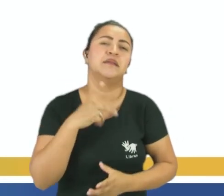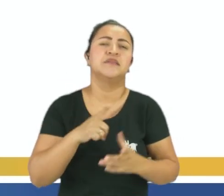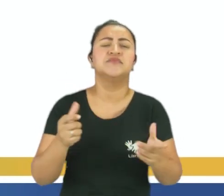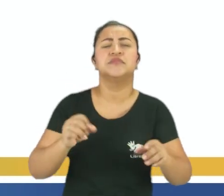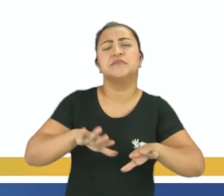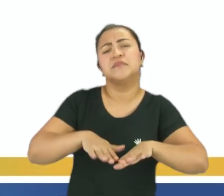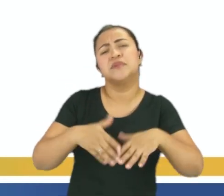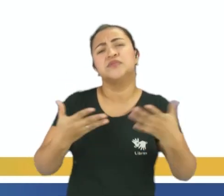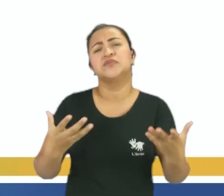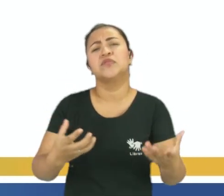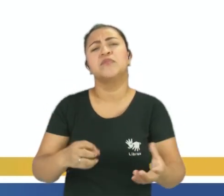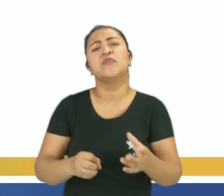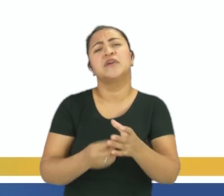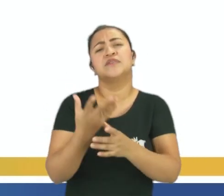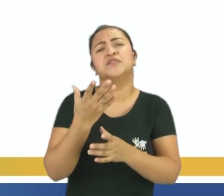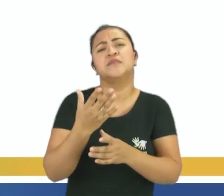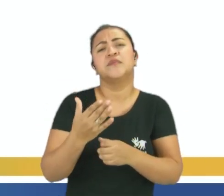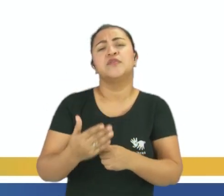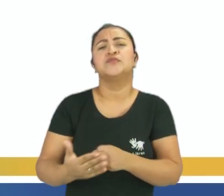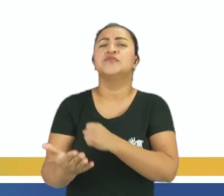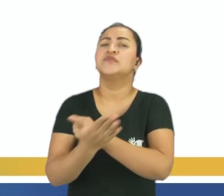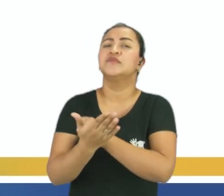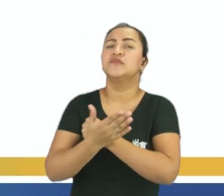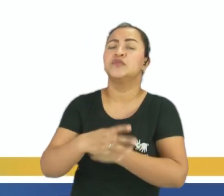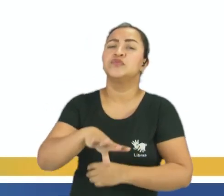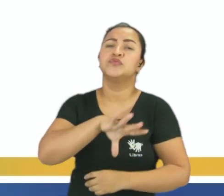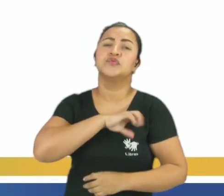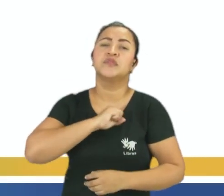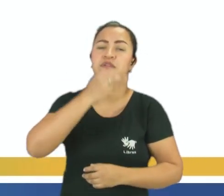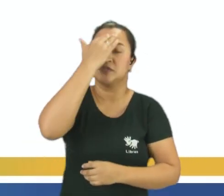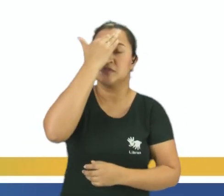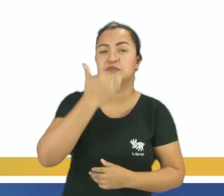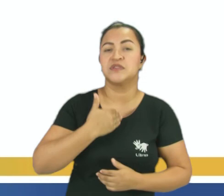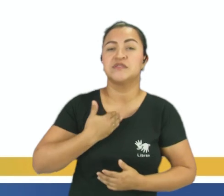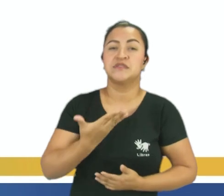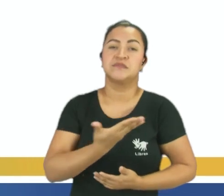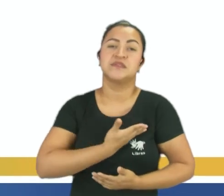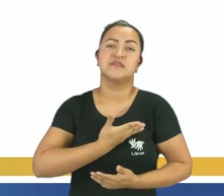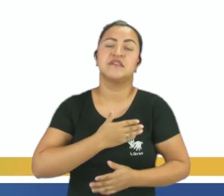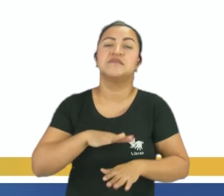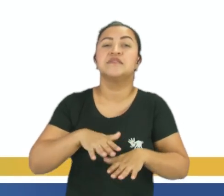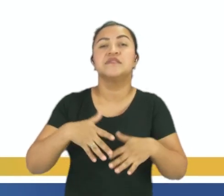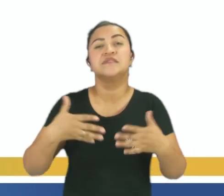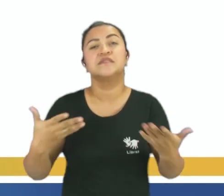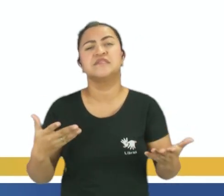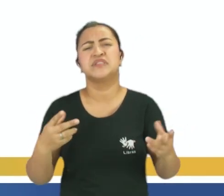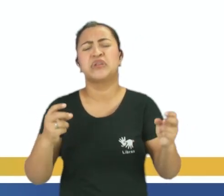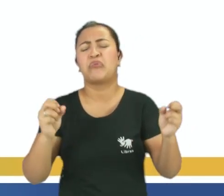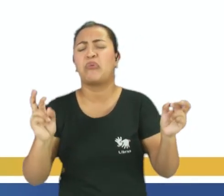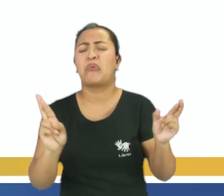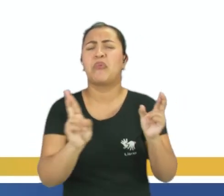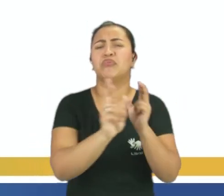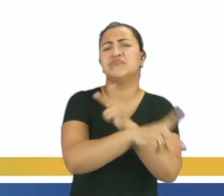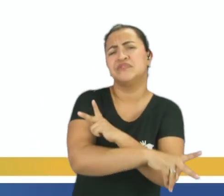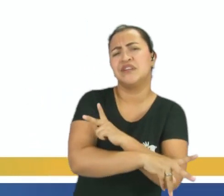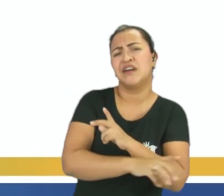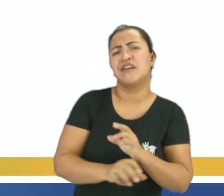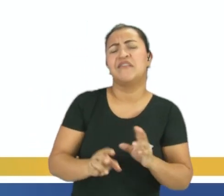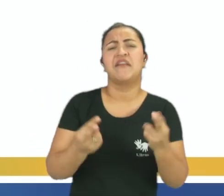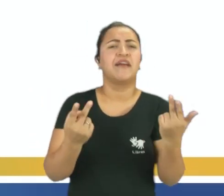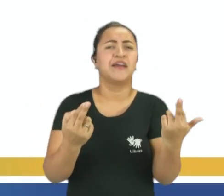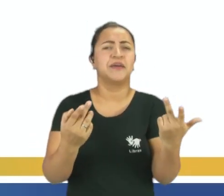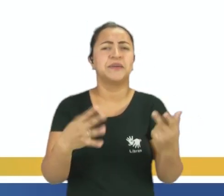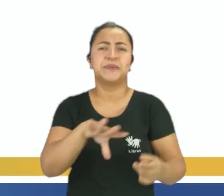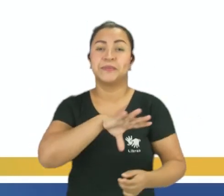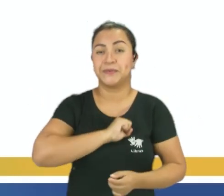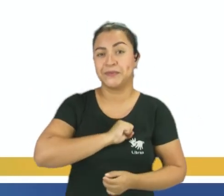como causar pode seu favor nos corações humanos a amizade, se tão contrário a si é o mesmo amor?